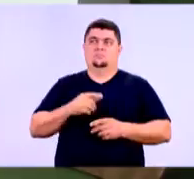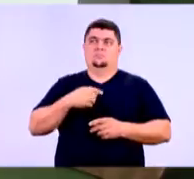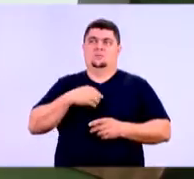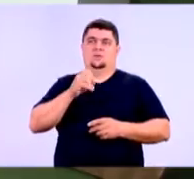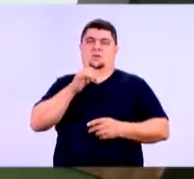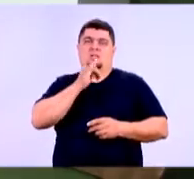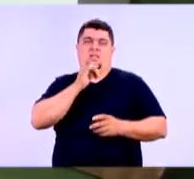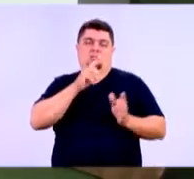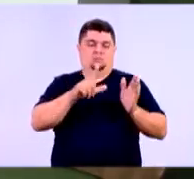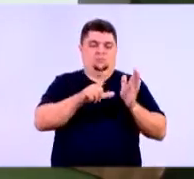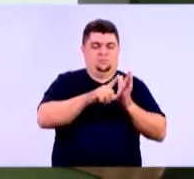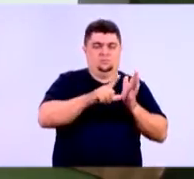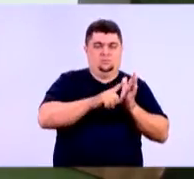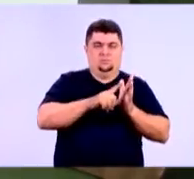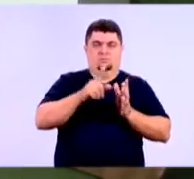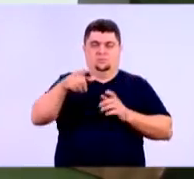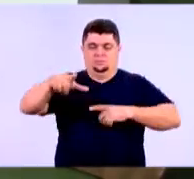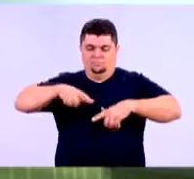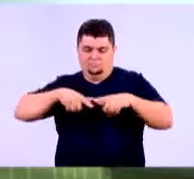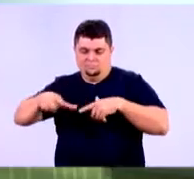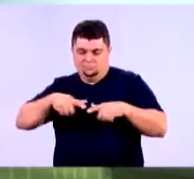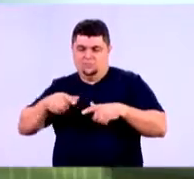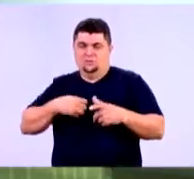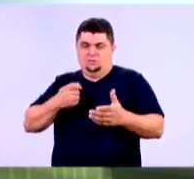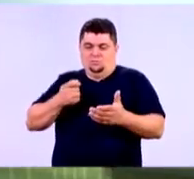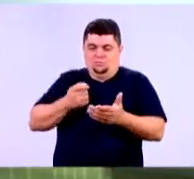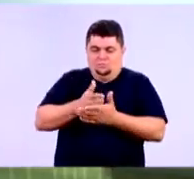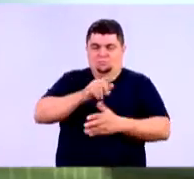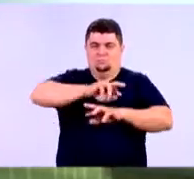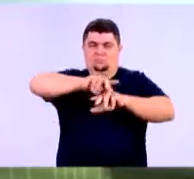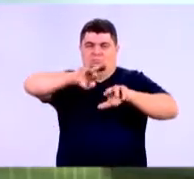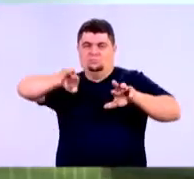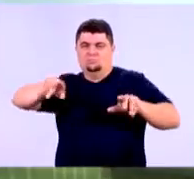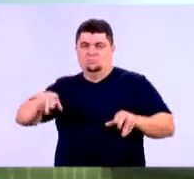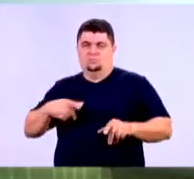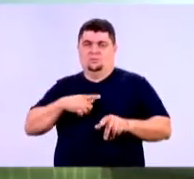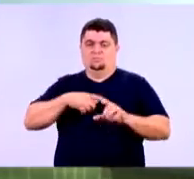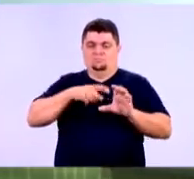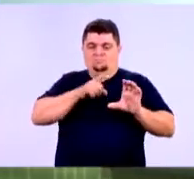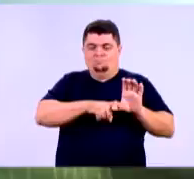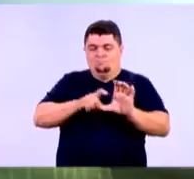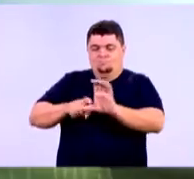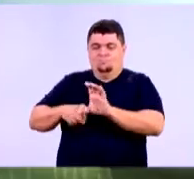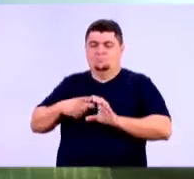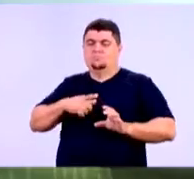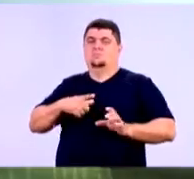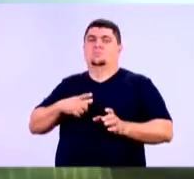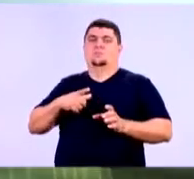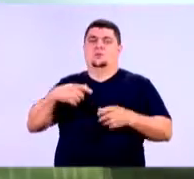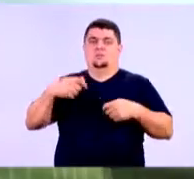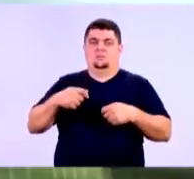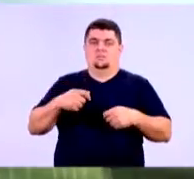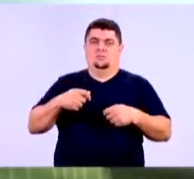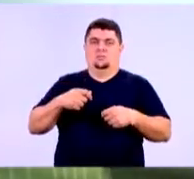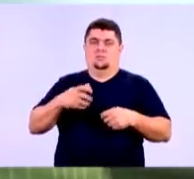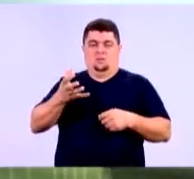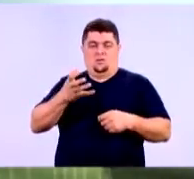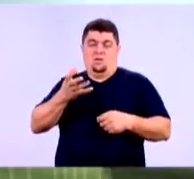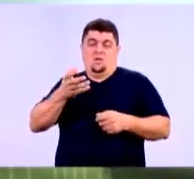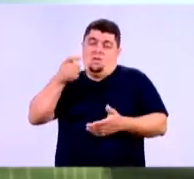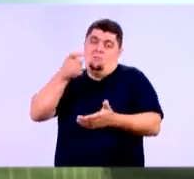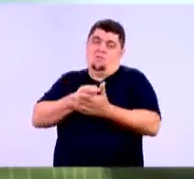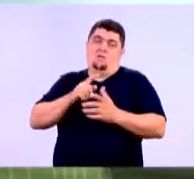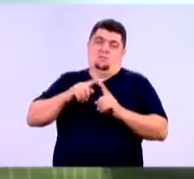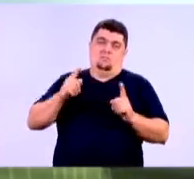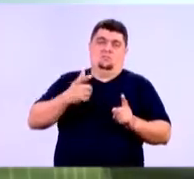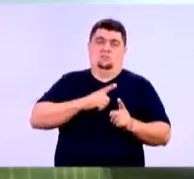uma loja, você trabalhou, você comprou sua mercadoria, você assumiu dívida com seus fornecedores, você tem intenção de pagar, e você